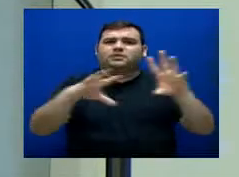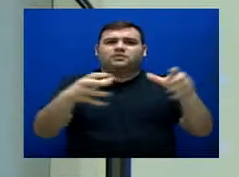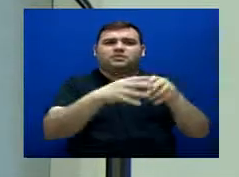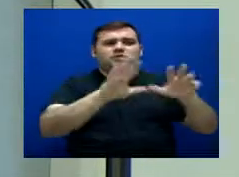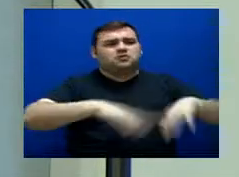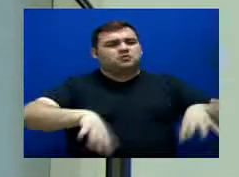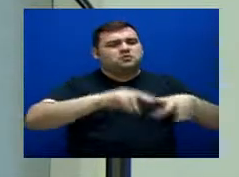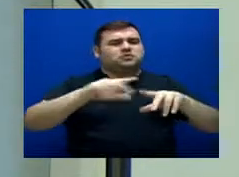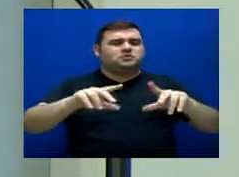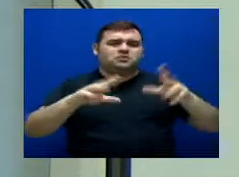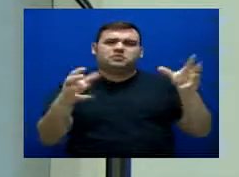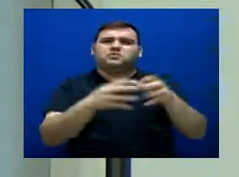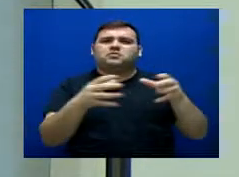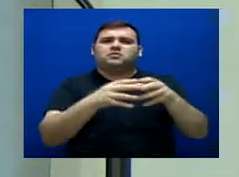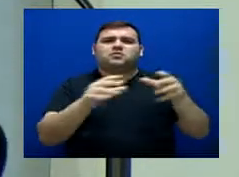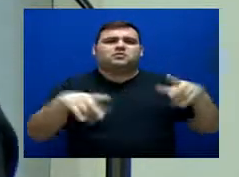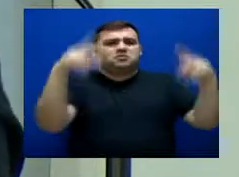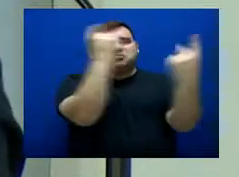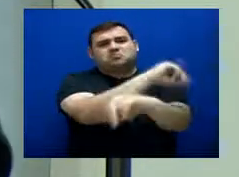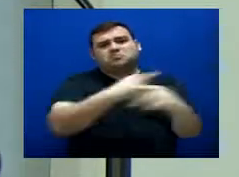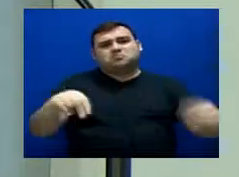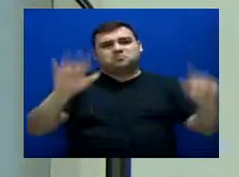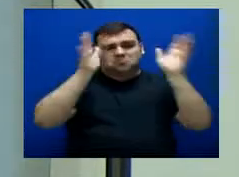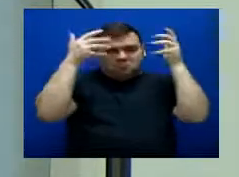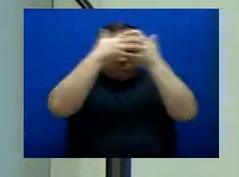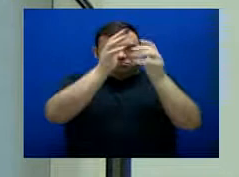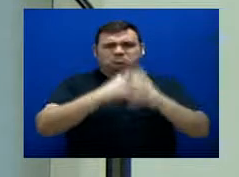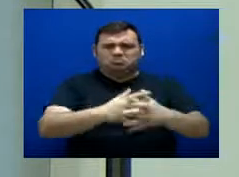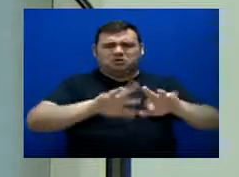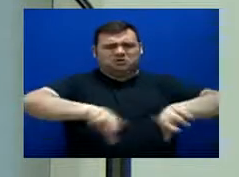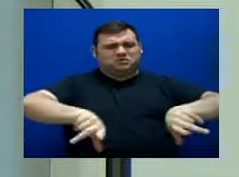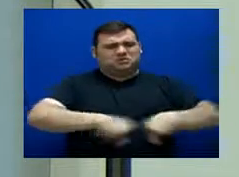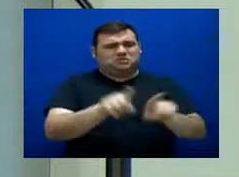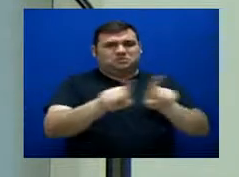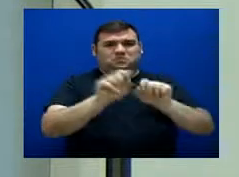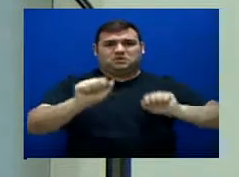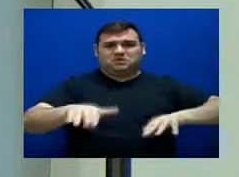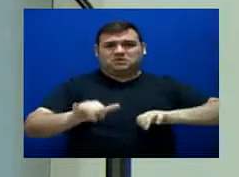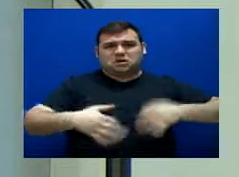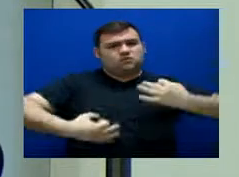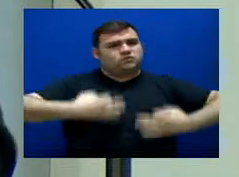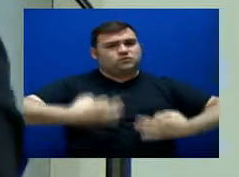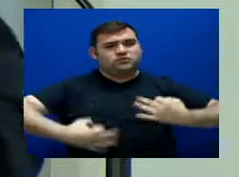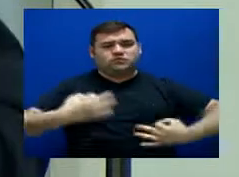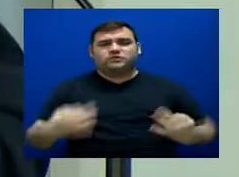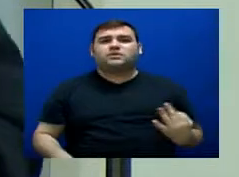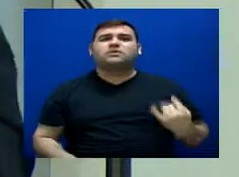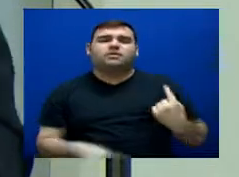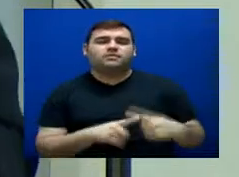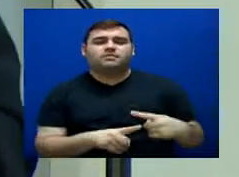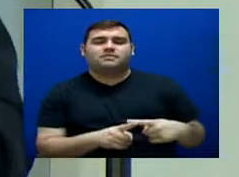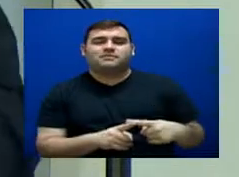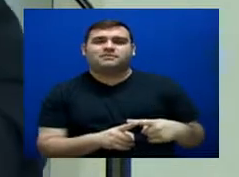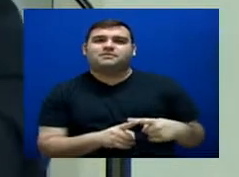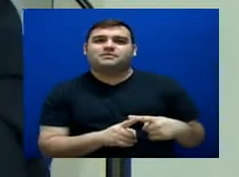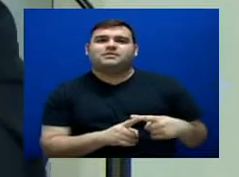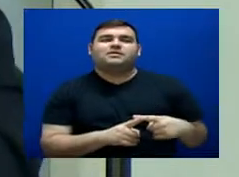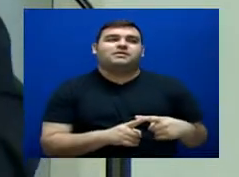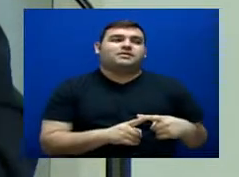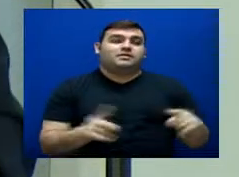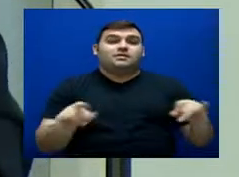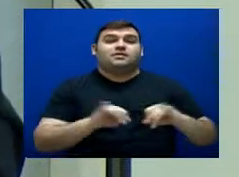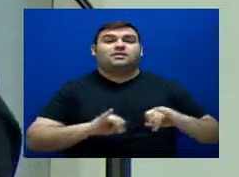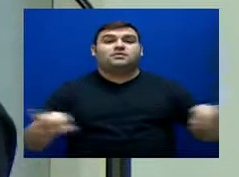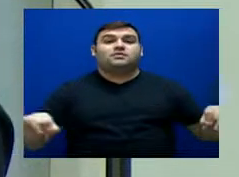da maçonaria, da macumbaria mesmo, uma pessoa que estivesse no exército, na justiça, para